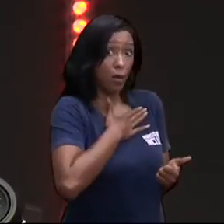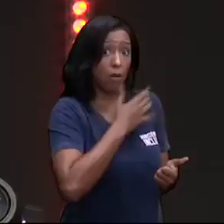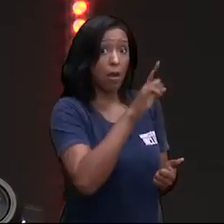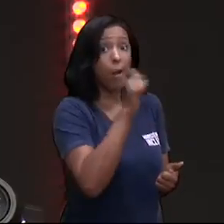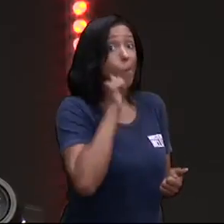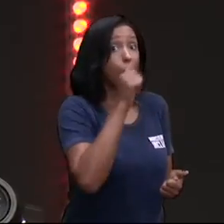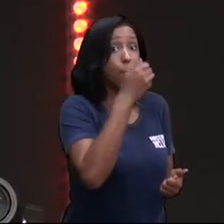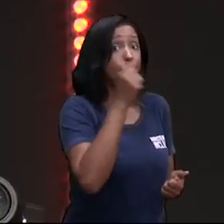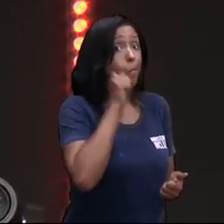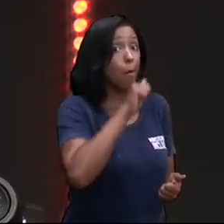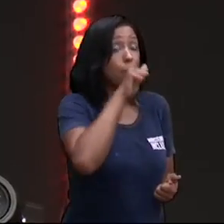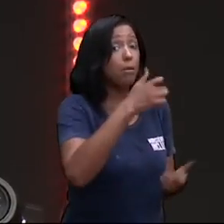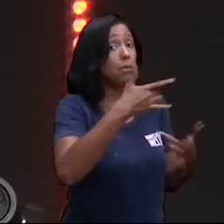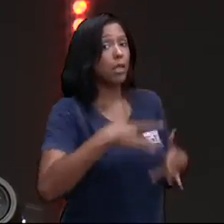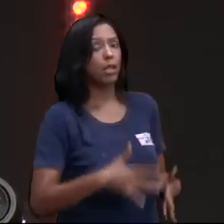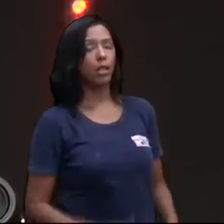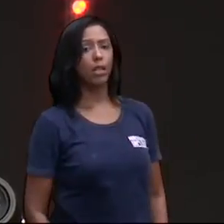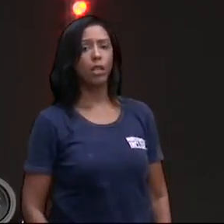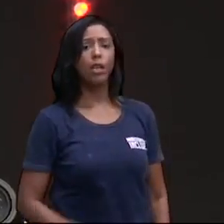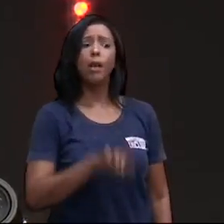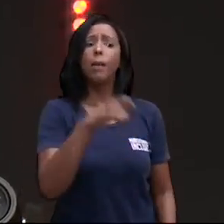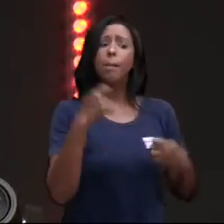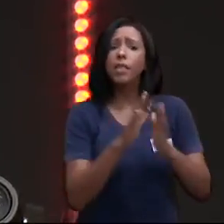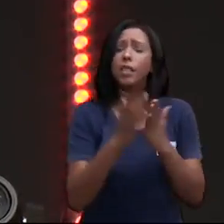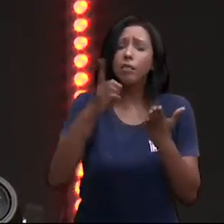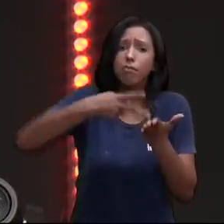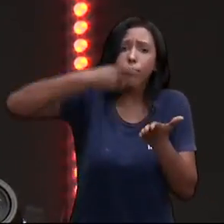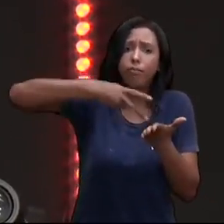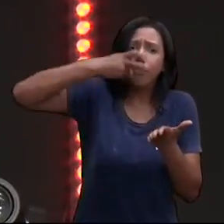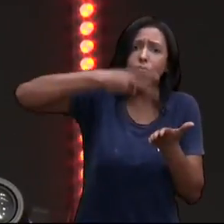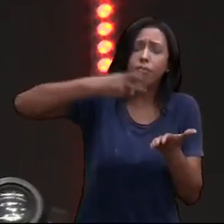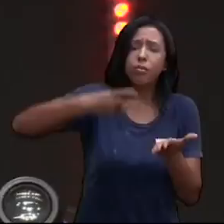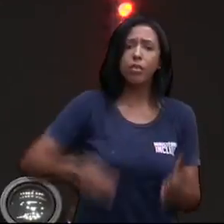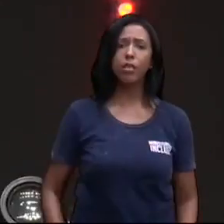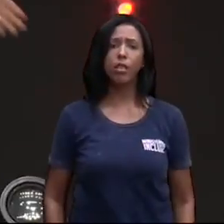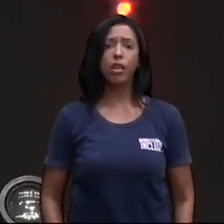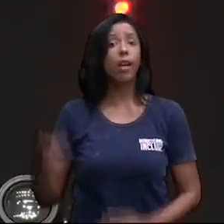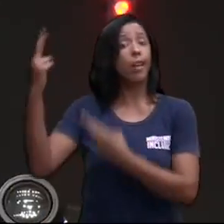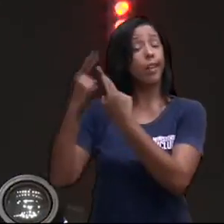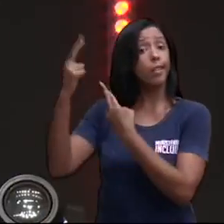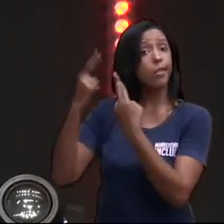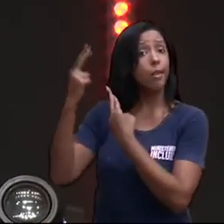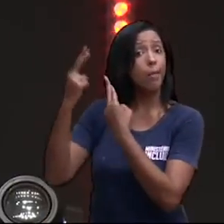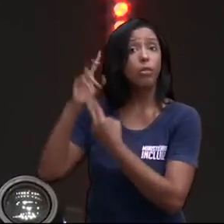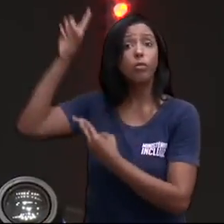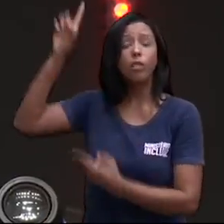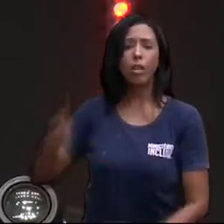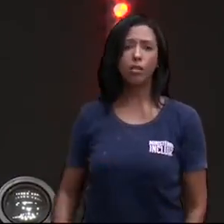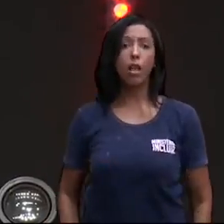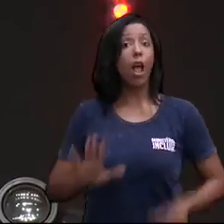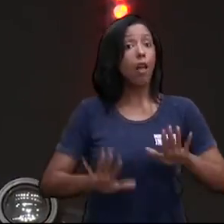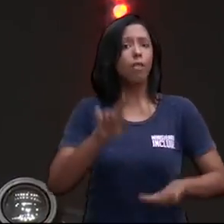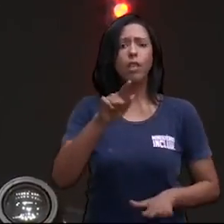é mas em último lugar e se você quer ter fé Como podemos ter fé